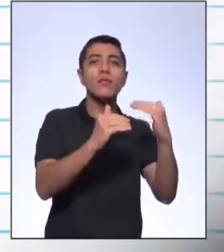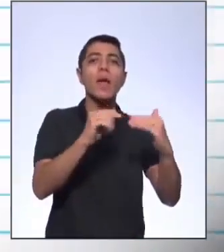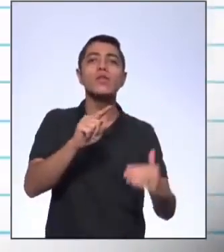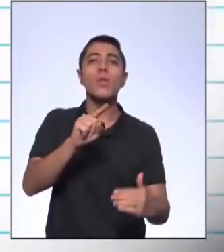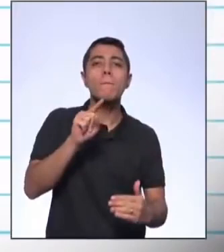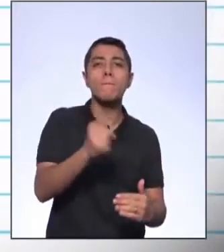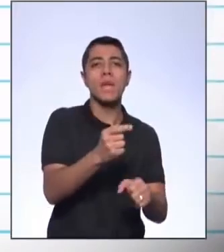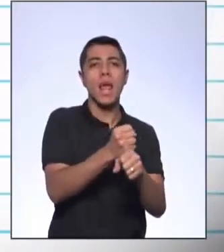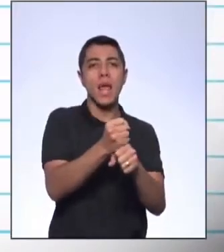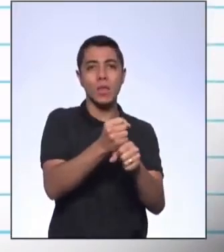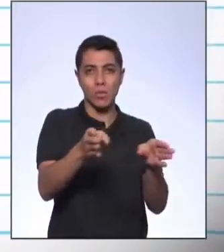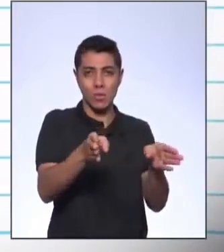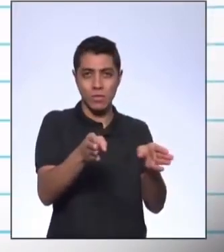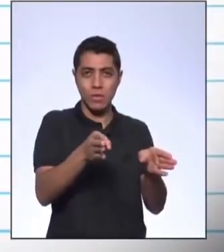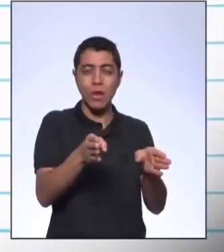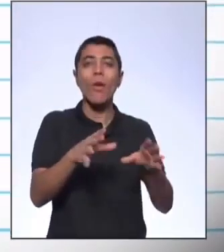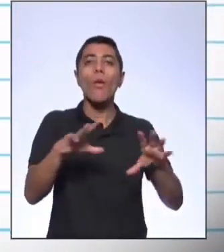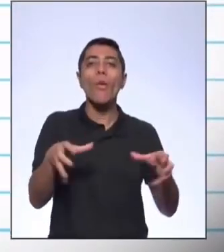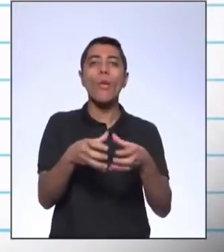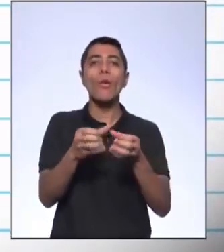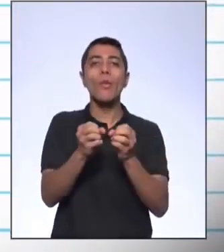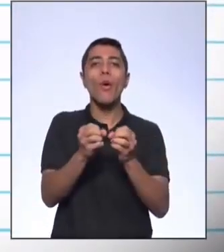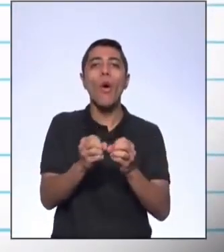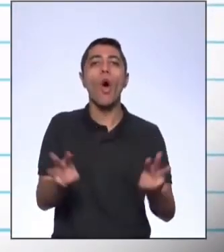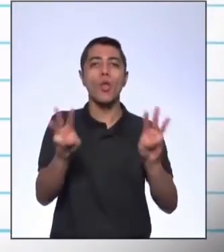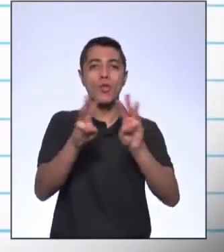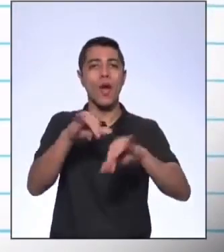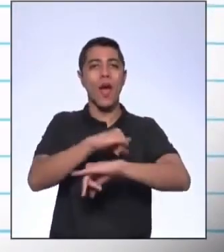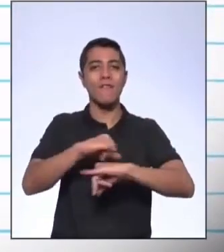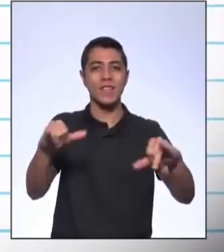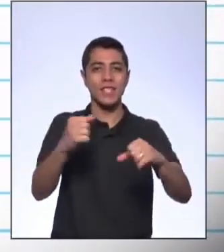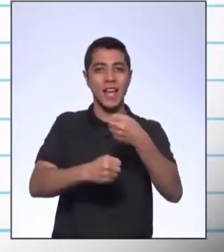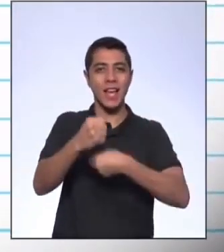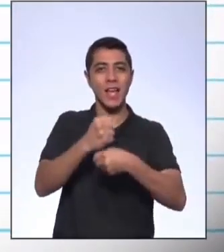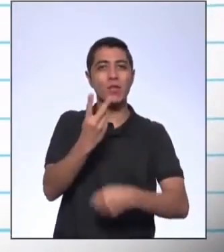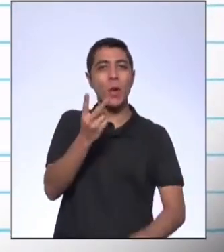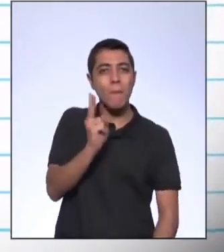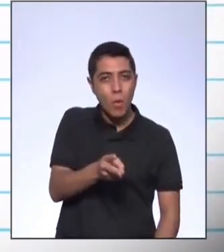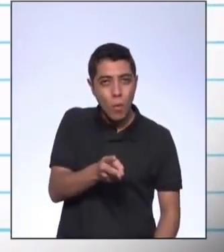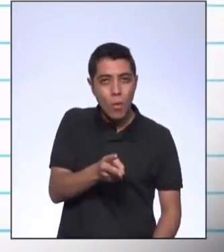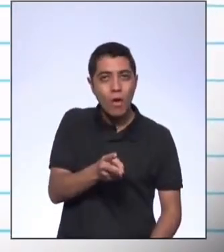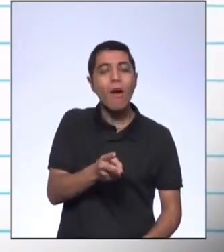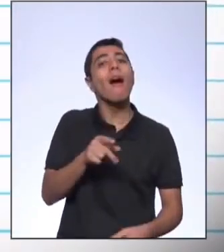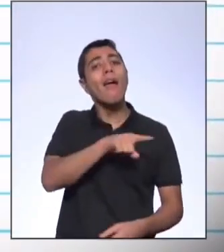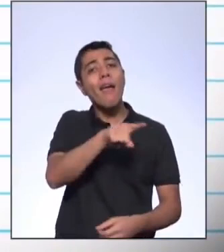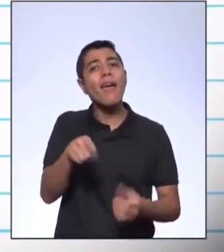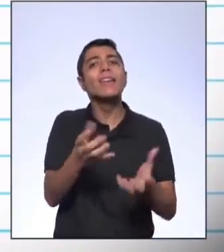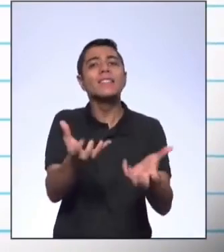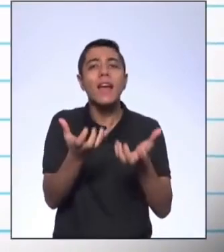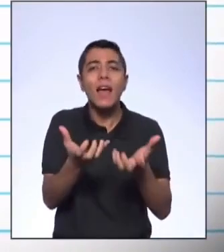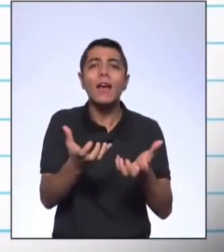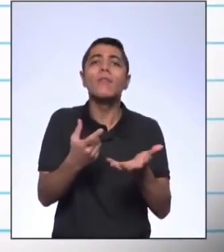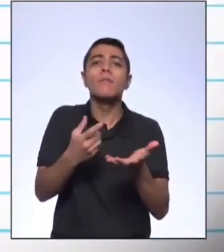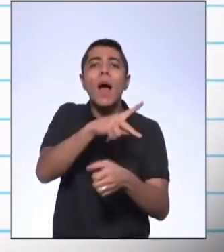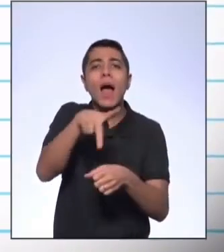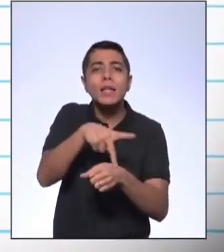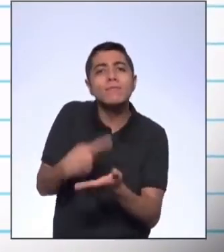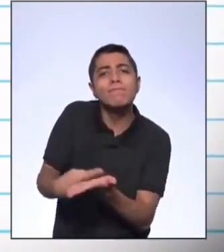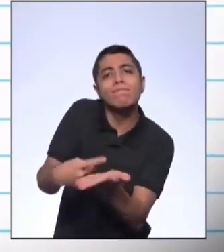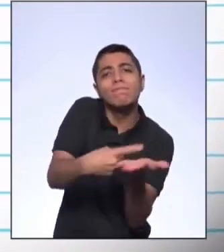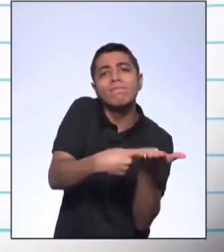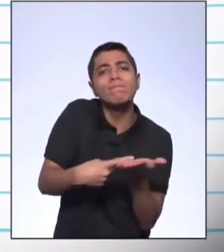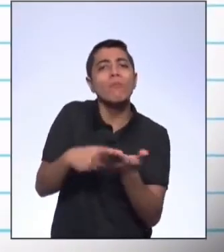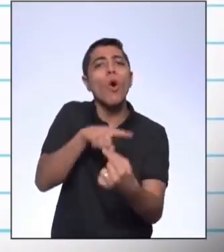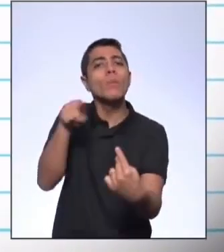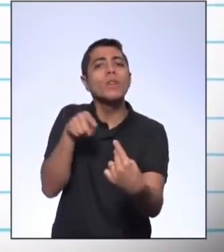estes foram lançados pela ONU no ano 2000 na declaração do milênio nelas Nações se comprometeram a unir esforços para reduzir a